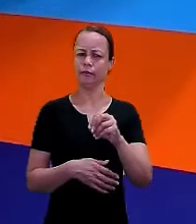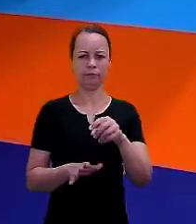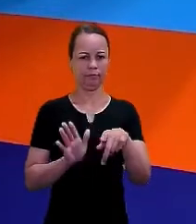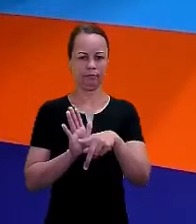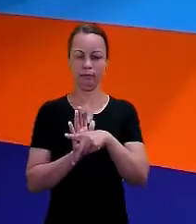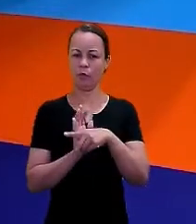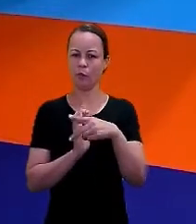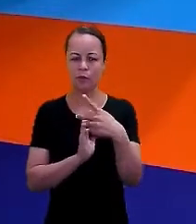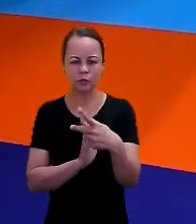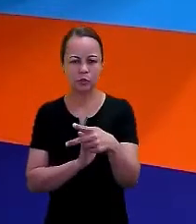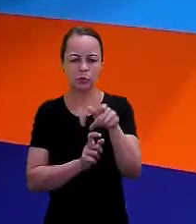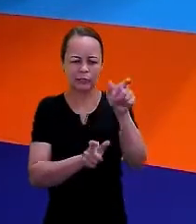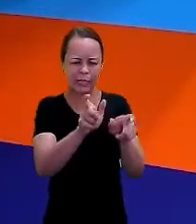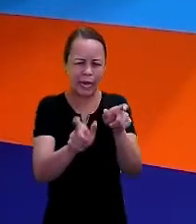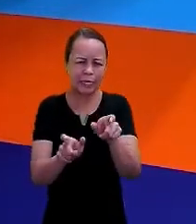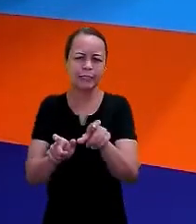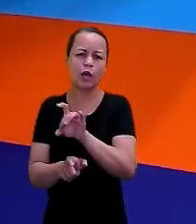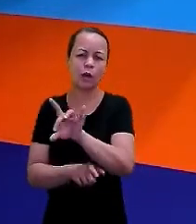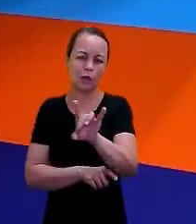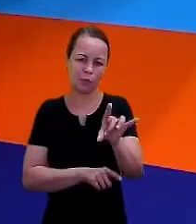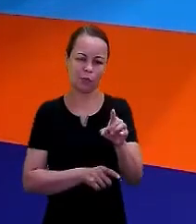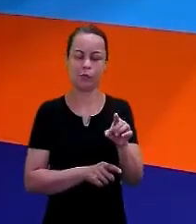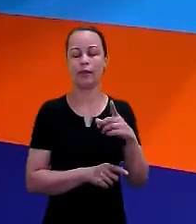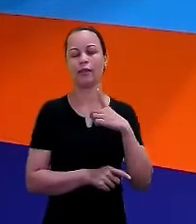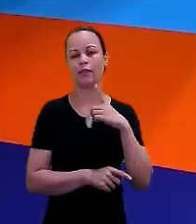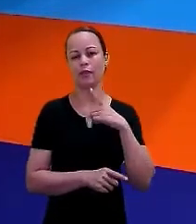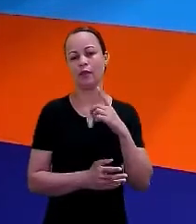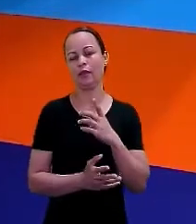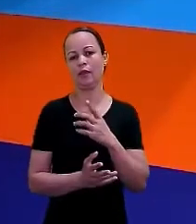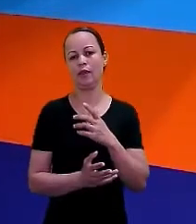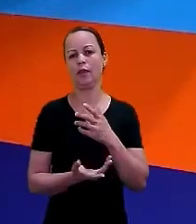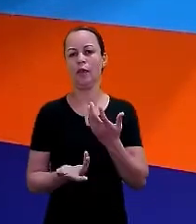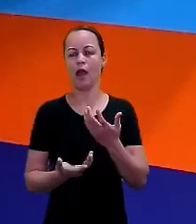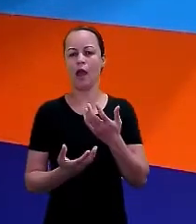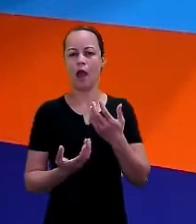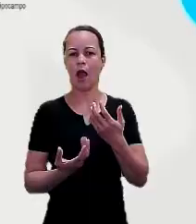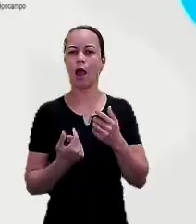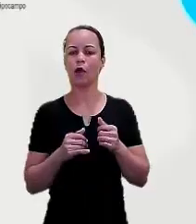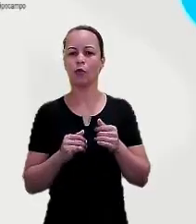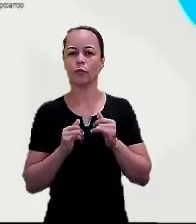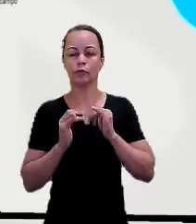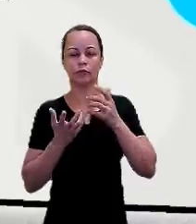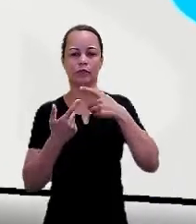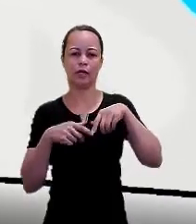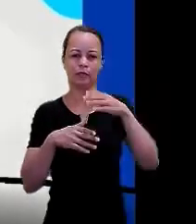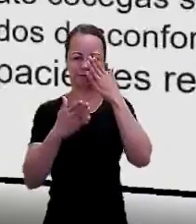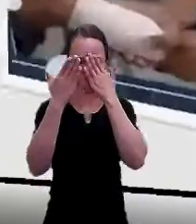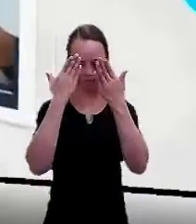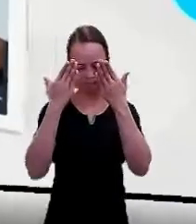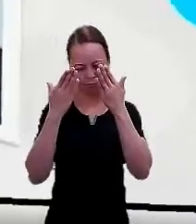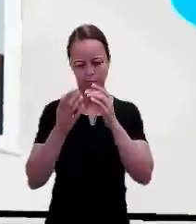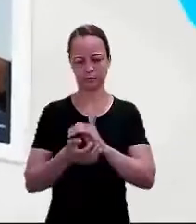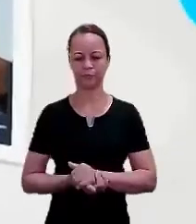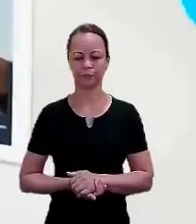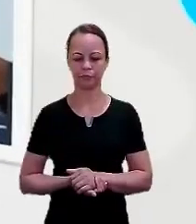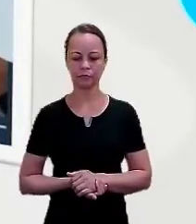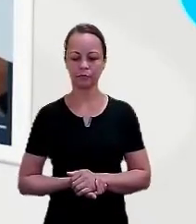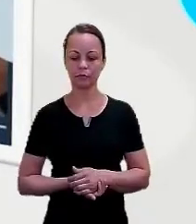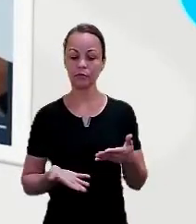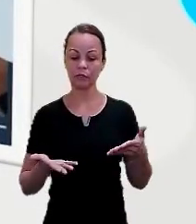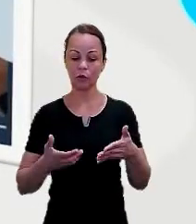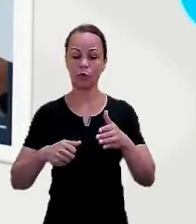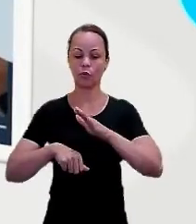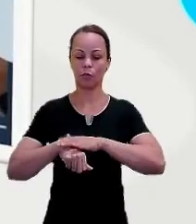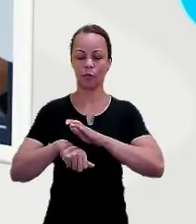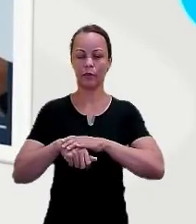tudo, para ter humildade psicológica. E aí, claro, vamos para aquele momento também que eu acho que é importante a gente